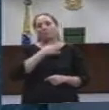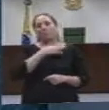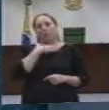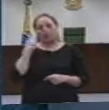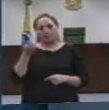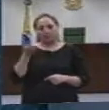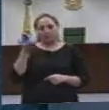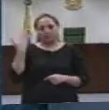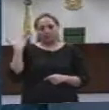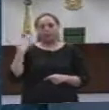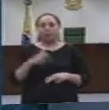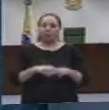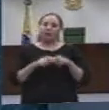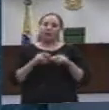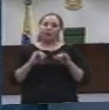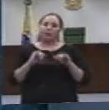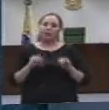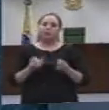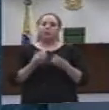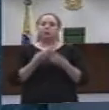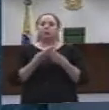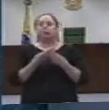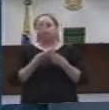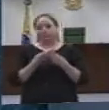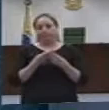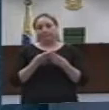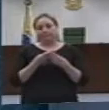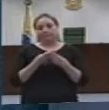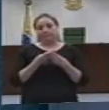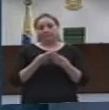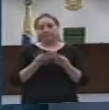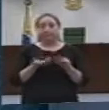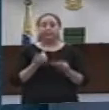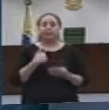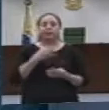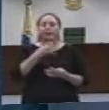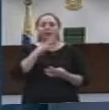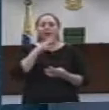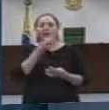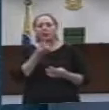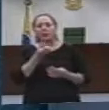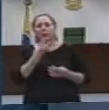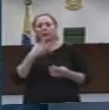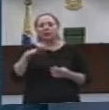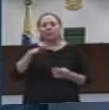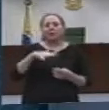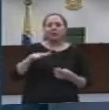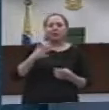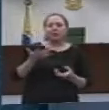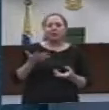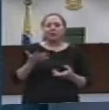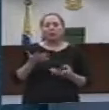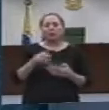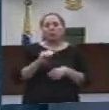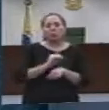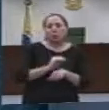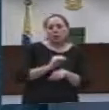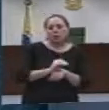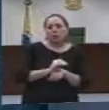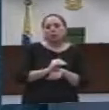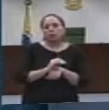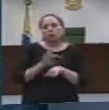bem é a grande lado humanista e solidário de todas as